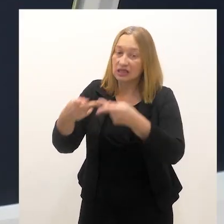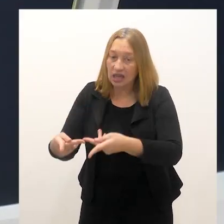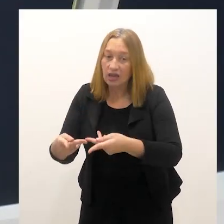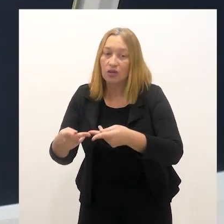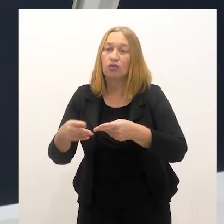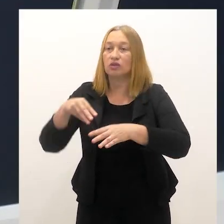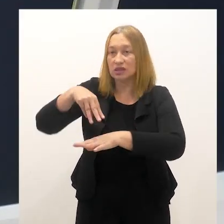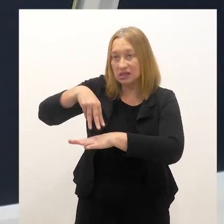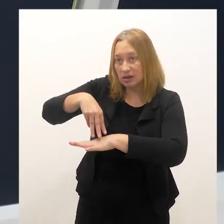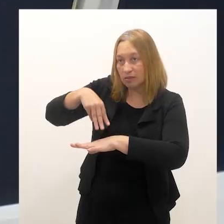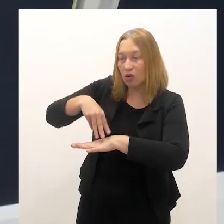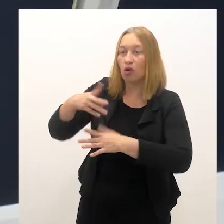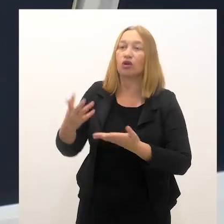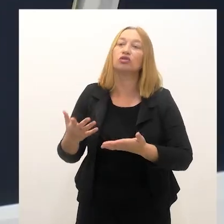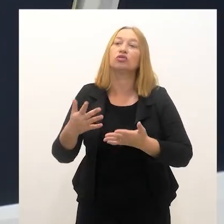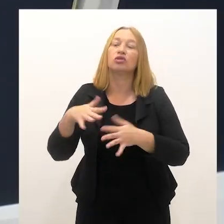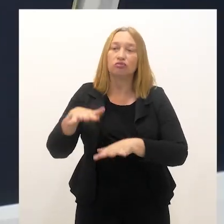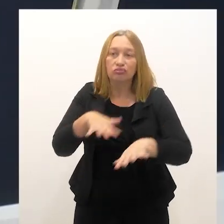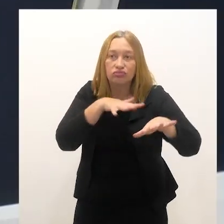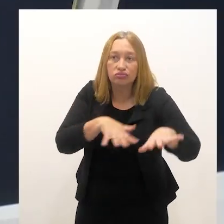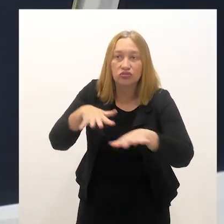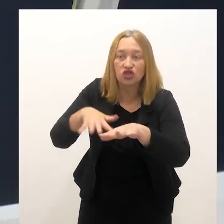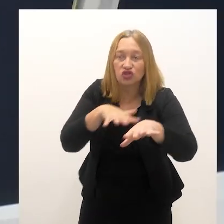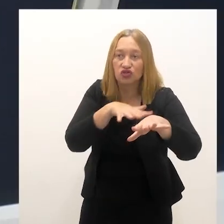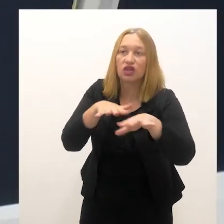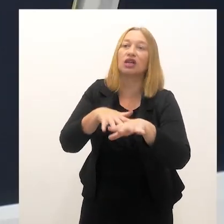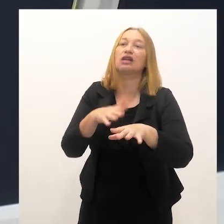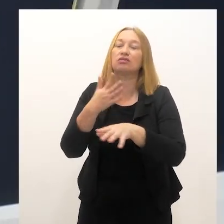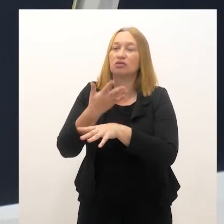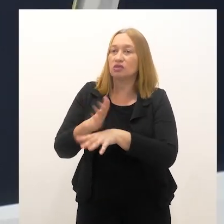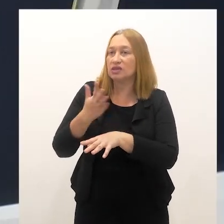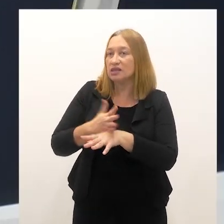nos ensaios técnicos, aí nos desfiles.